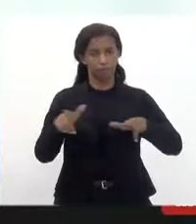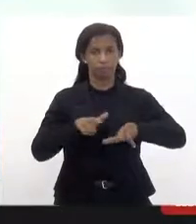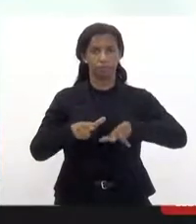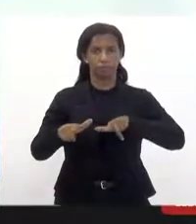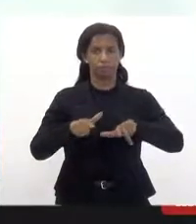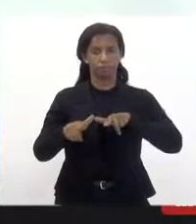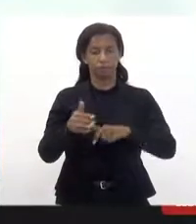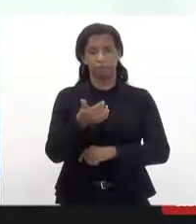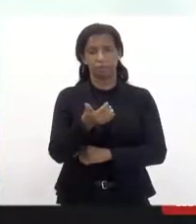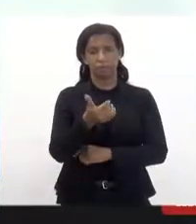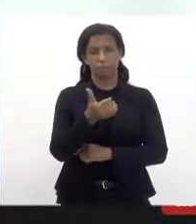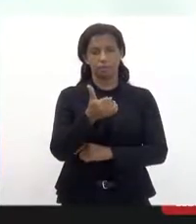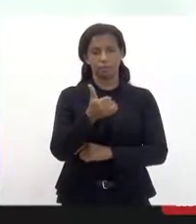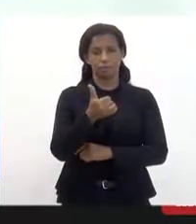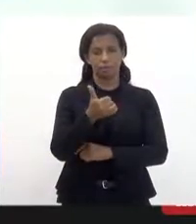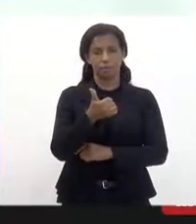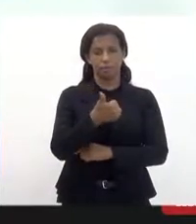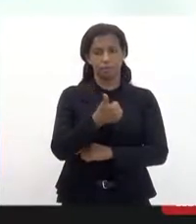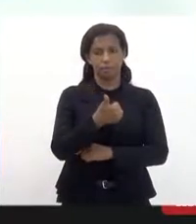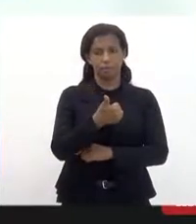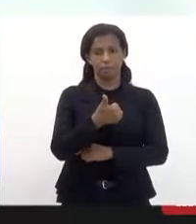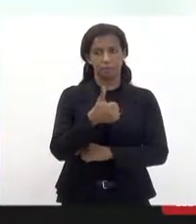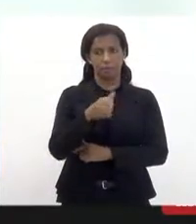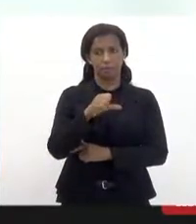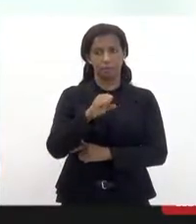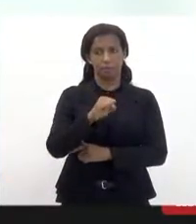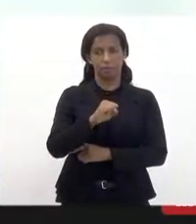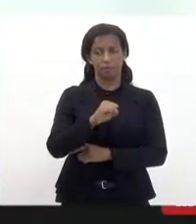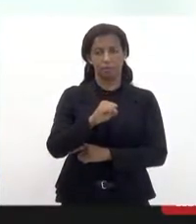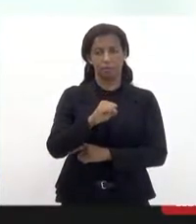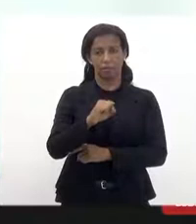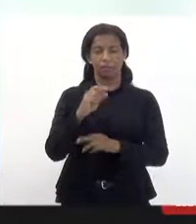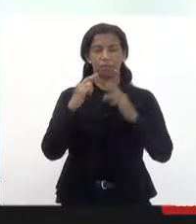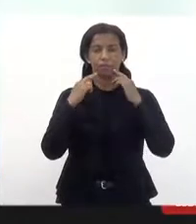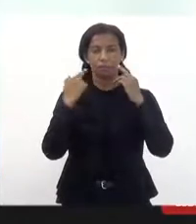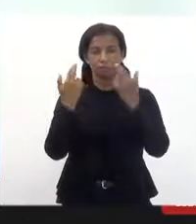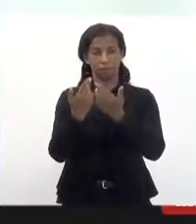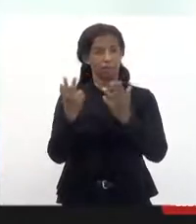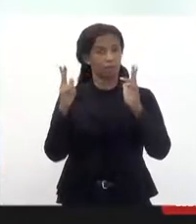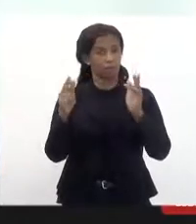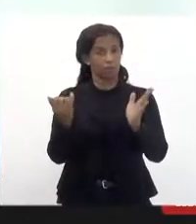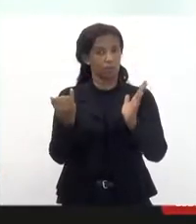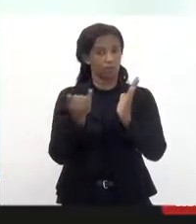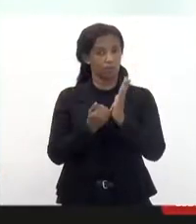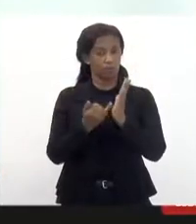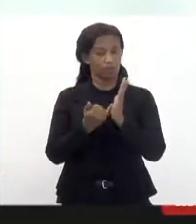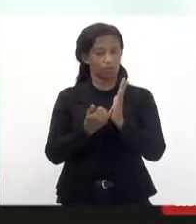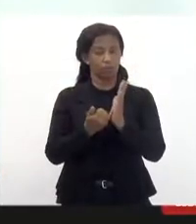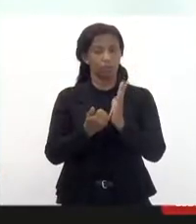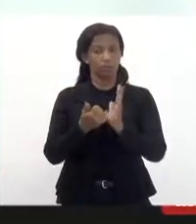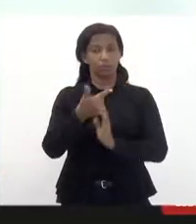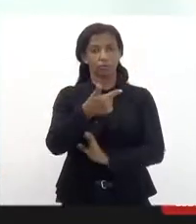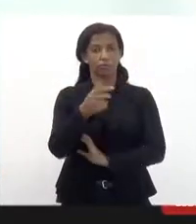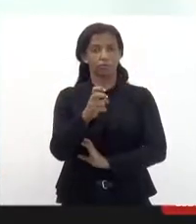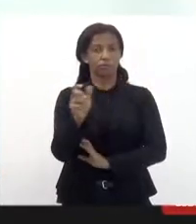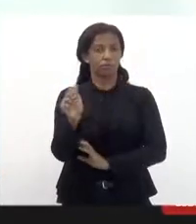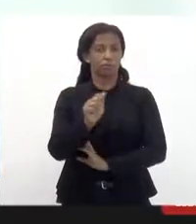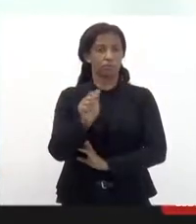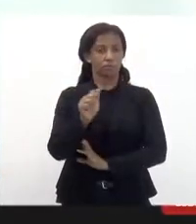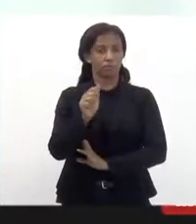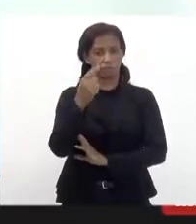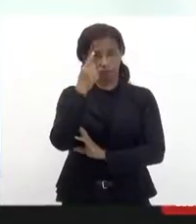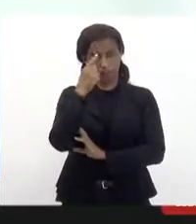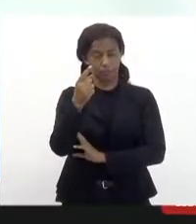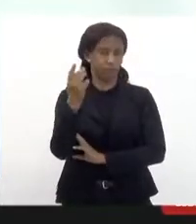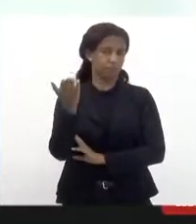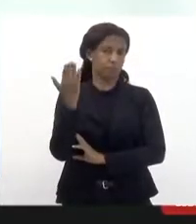trabalhos da 18ª reunião ordinária, conforme edital publicado em 25 de agosto